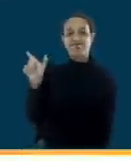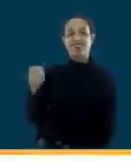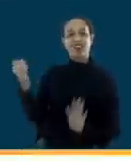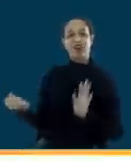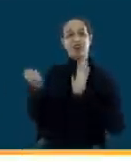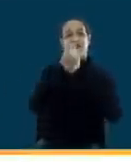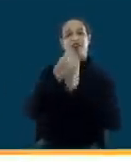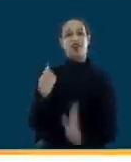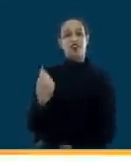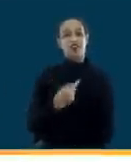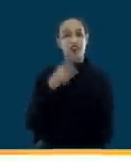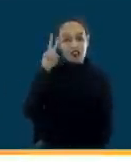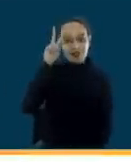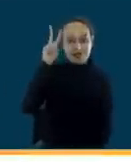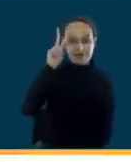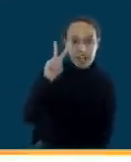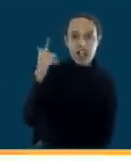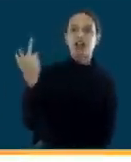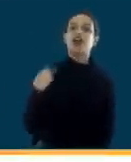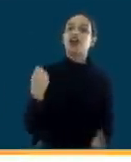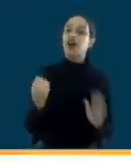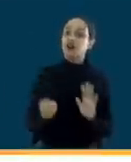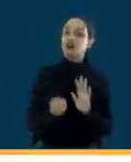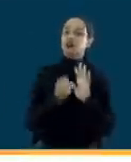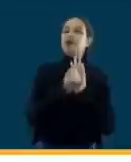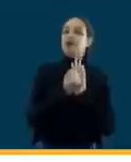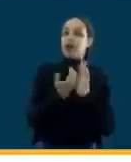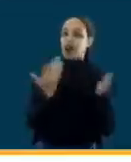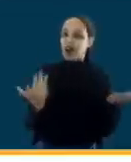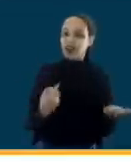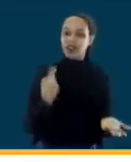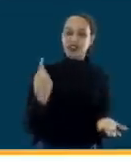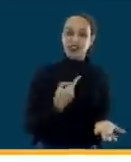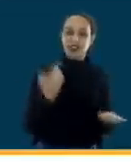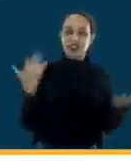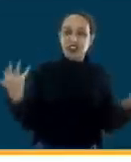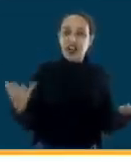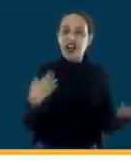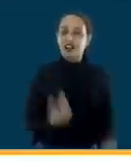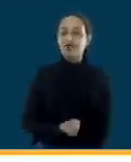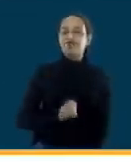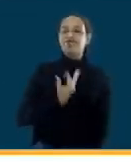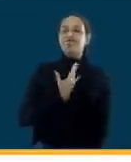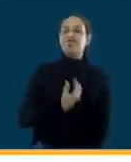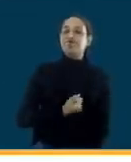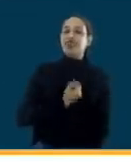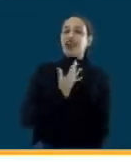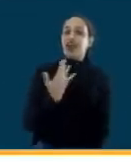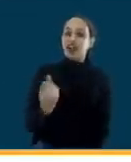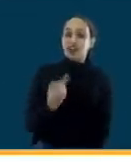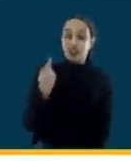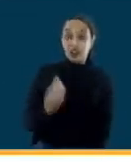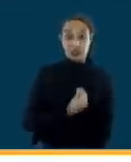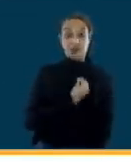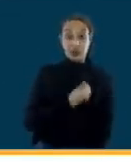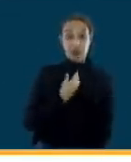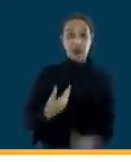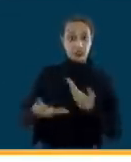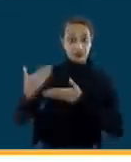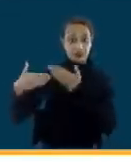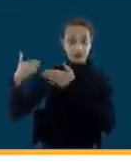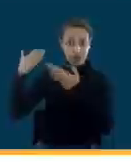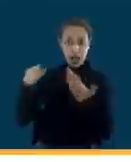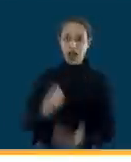história, ele está marcado na nossa inspiração, no nosso passado, no nosso presente, no